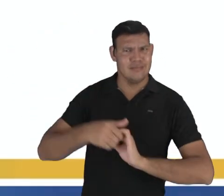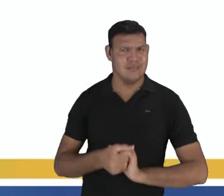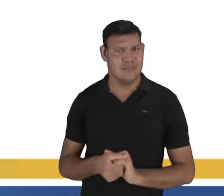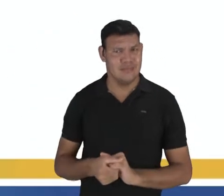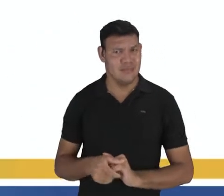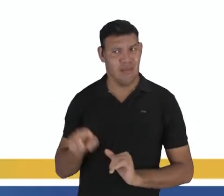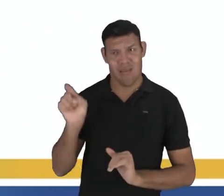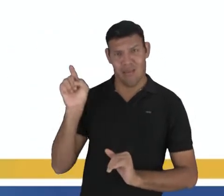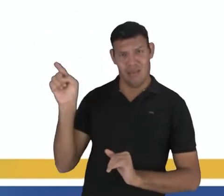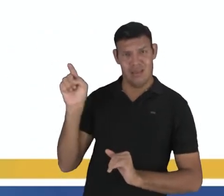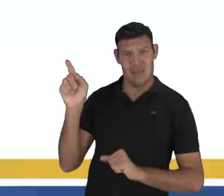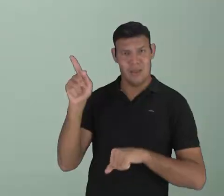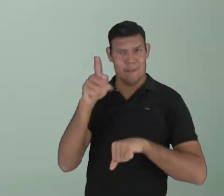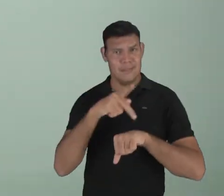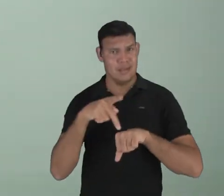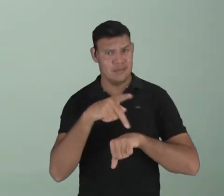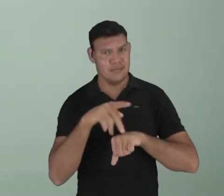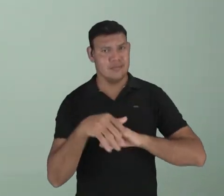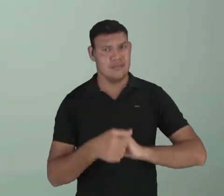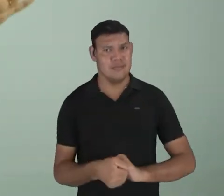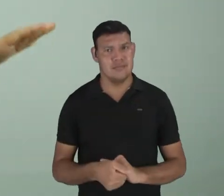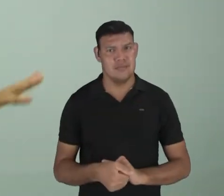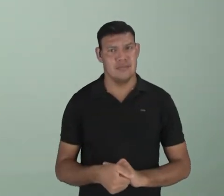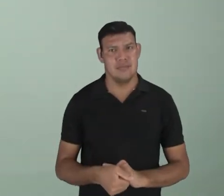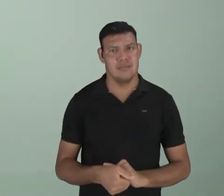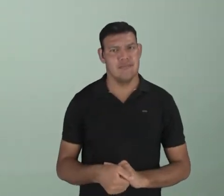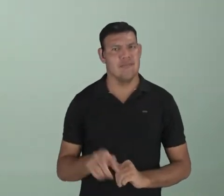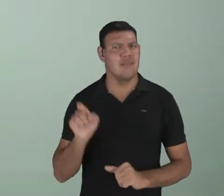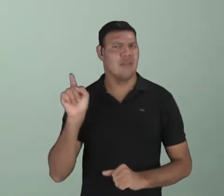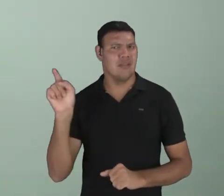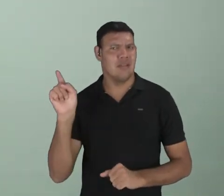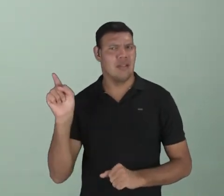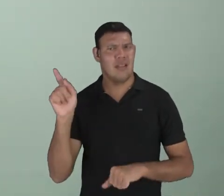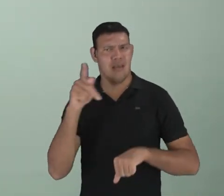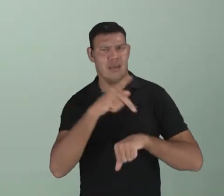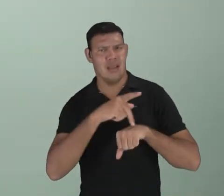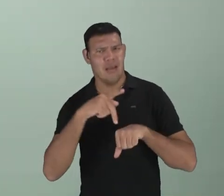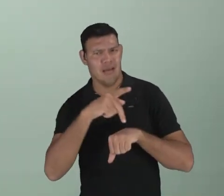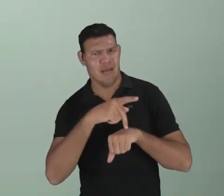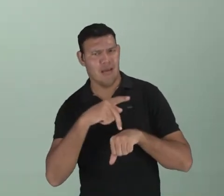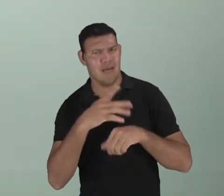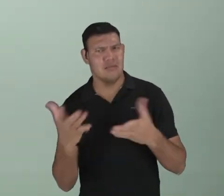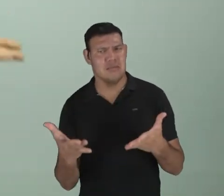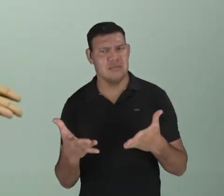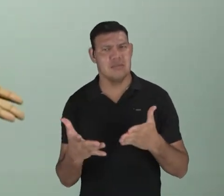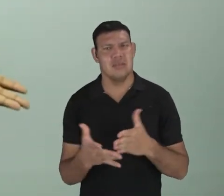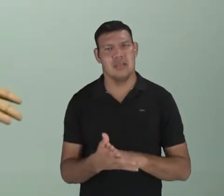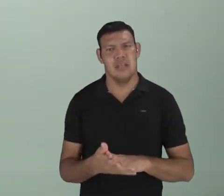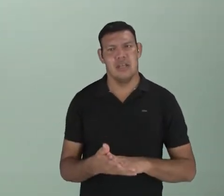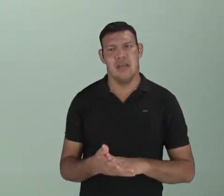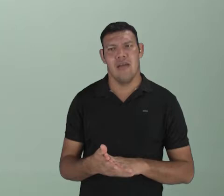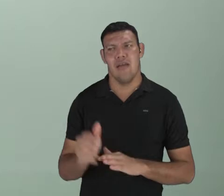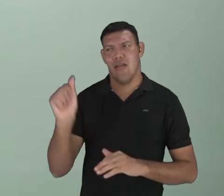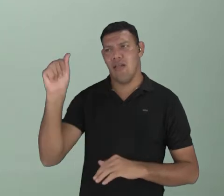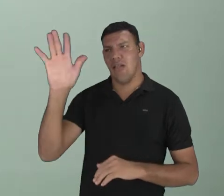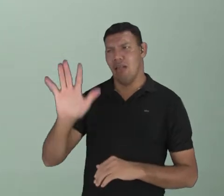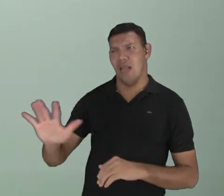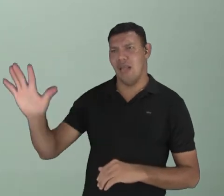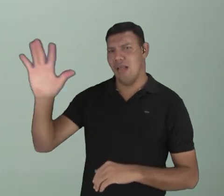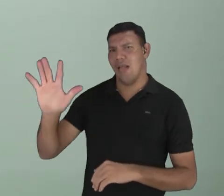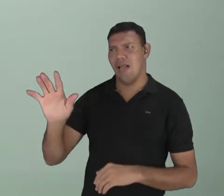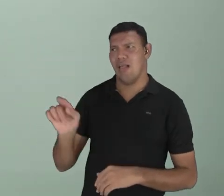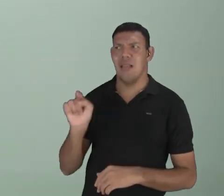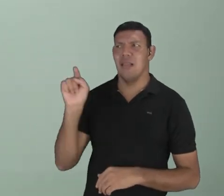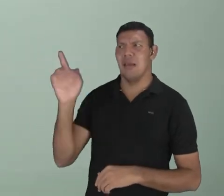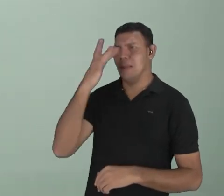se a África fosse um país. Lá na África, os africanos, não sei o que da África, como se fosse